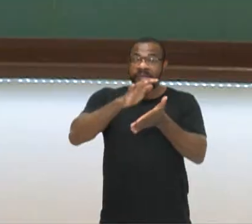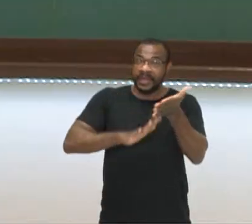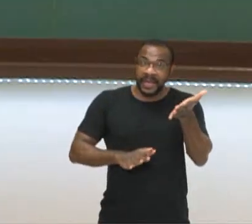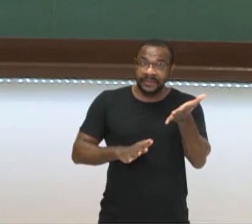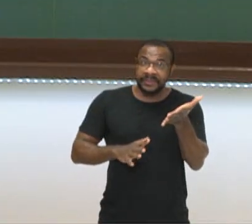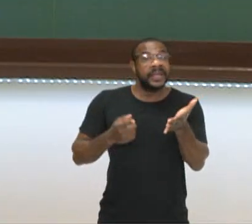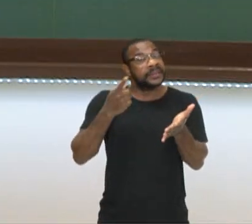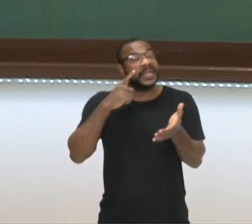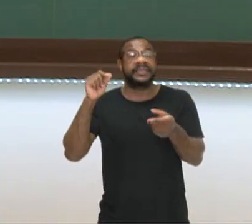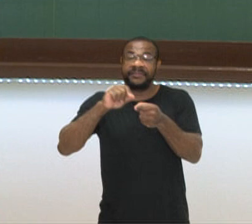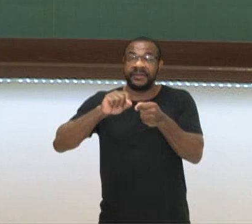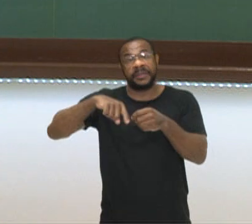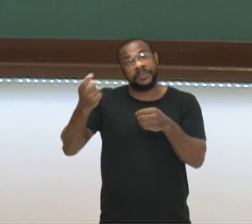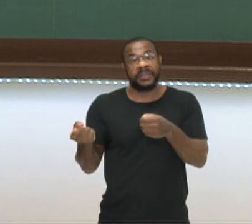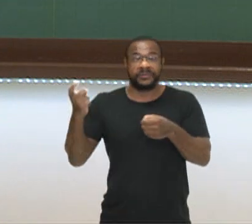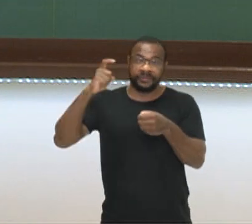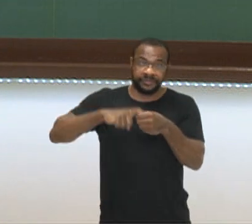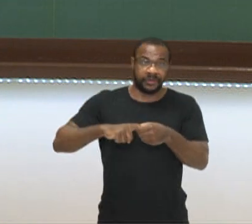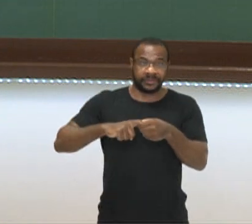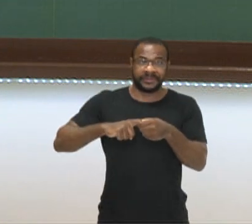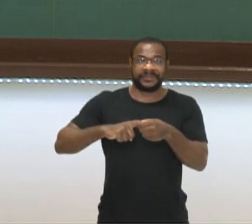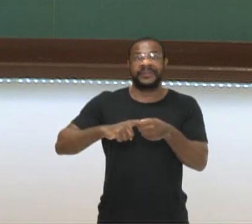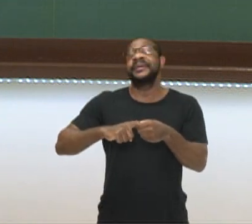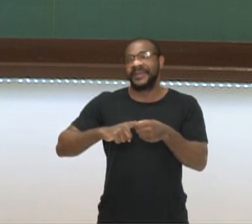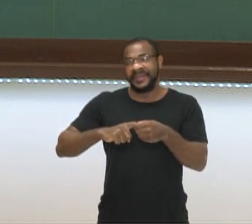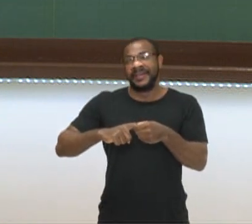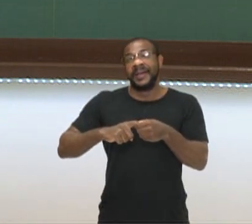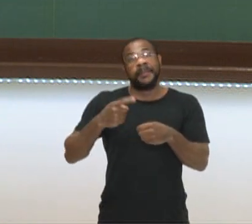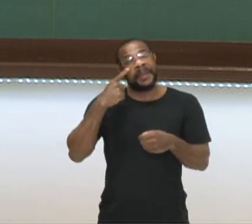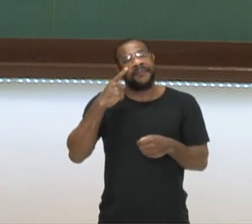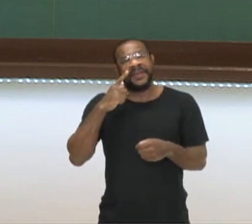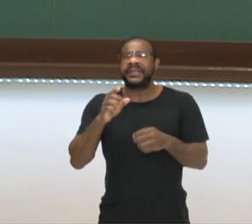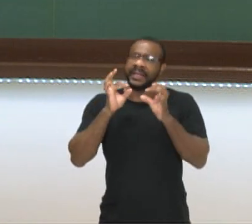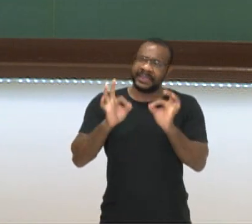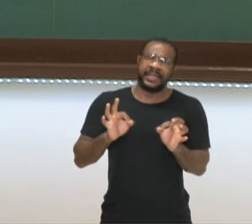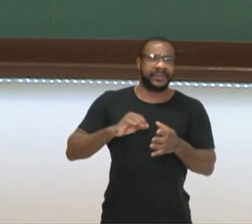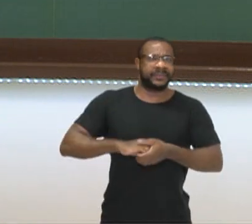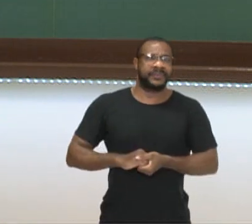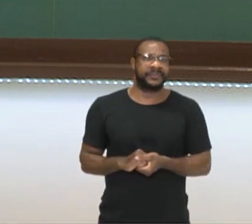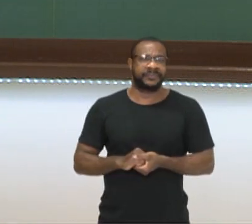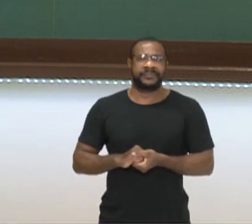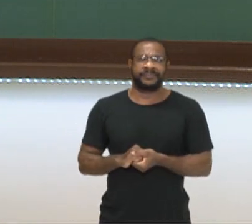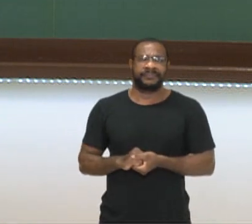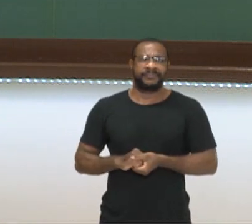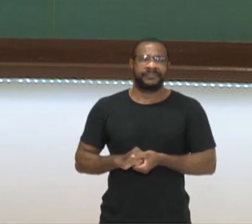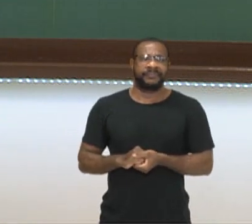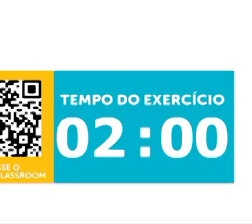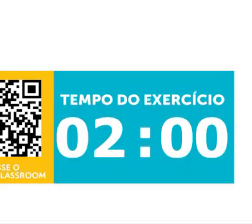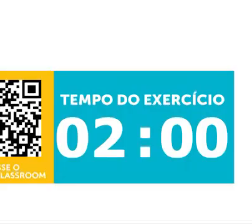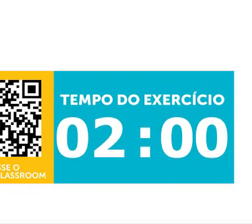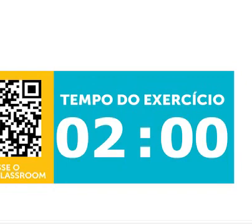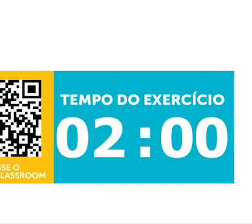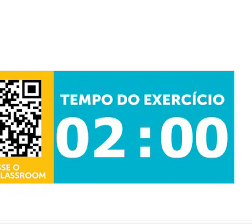atividade. A gente já volta daqui a alguns minutinhos para ver se está tudo correto. Até mais!